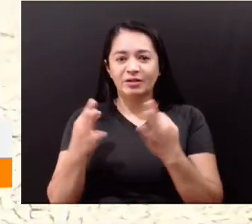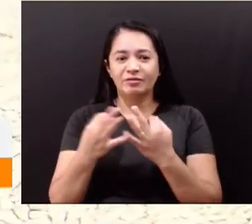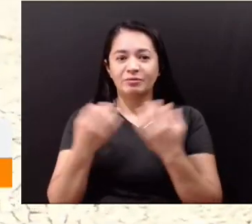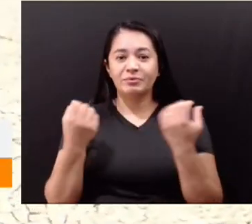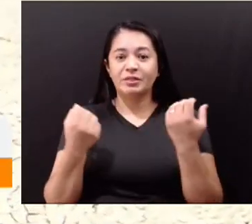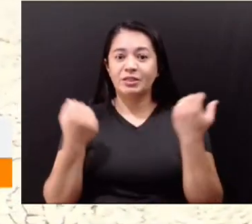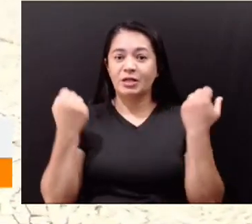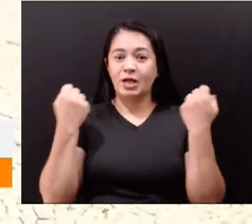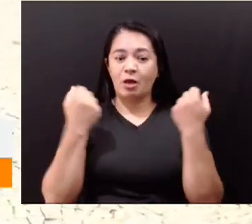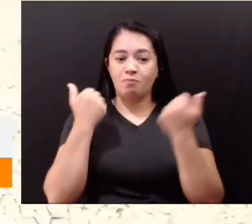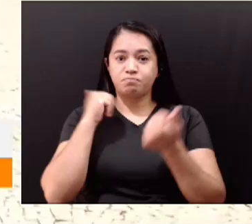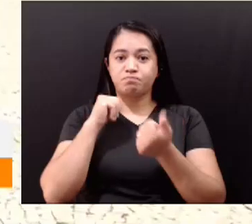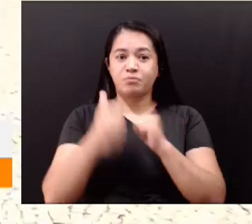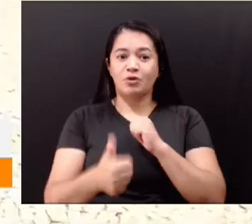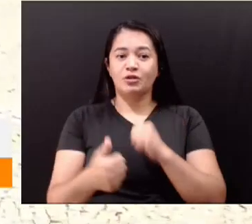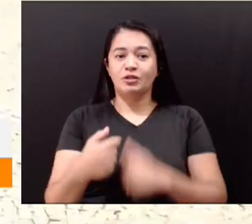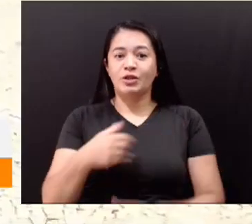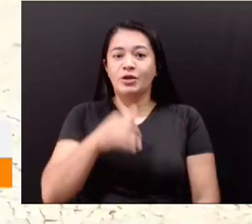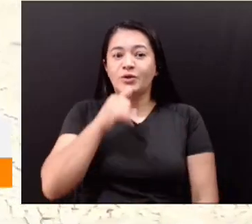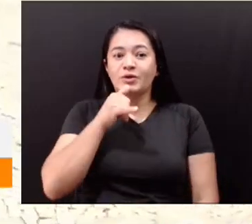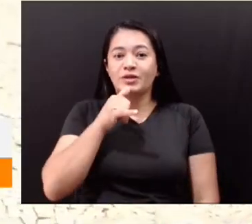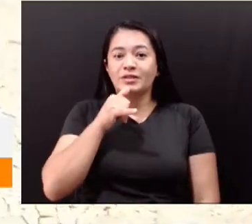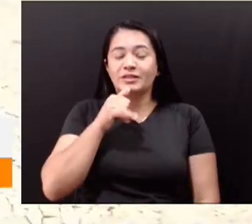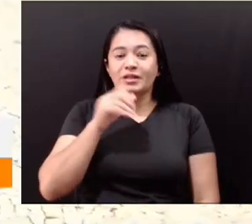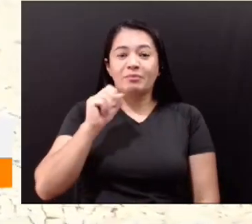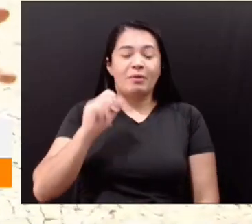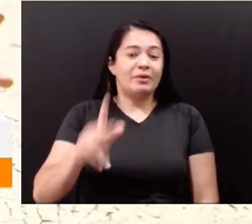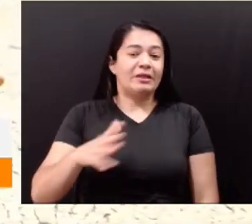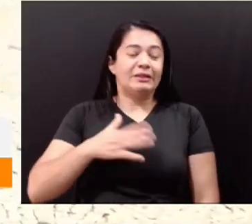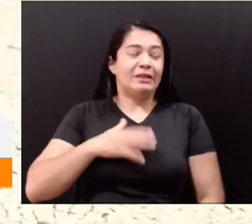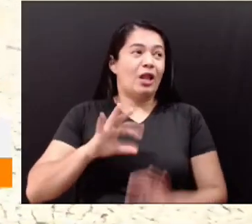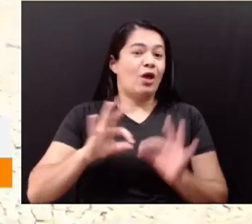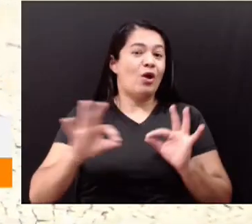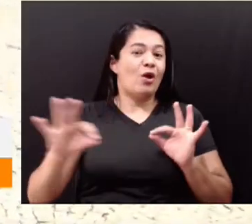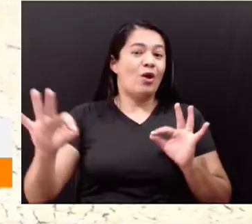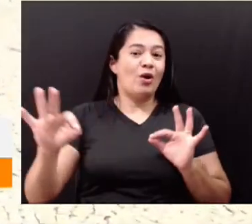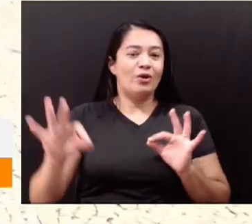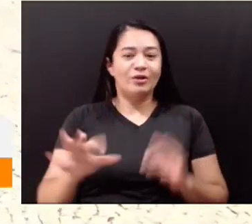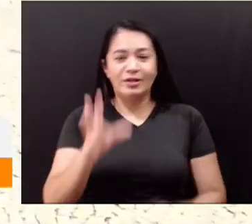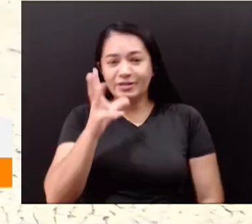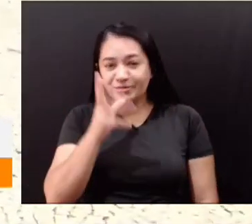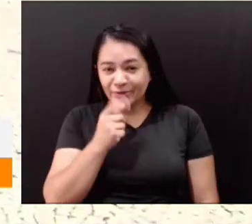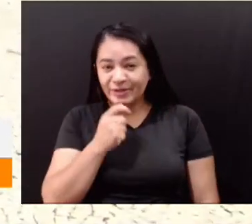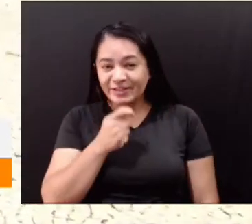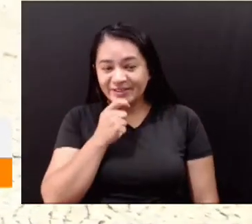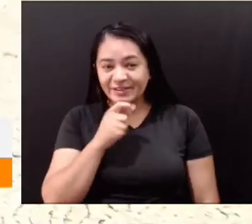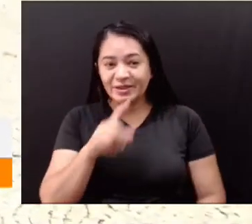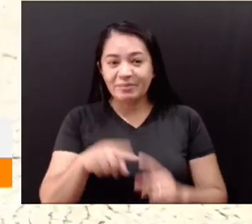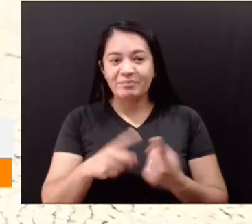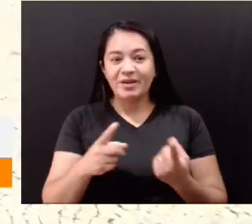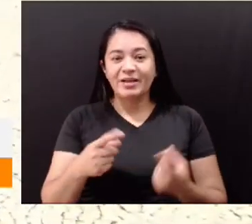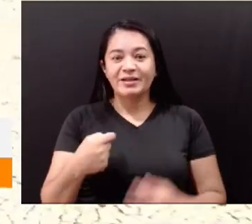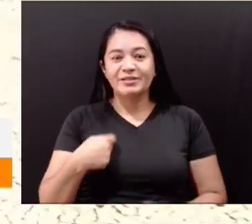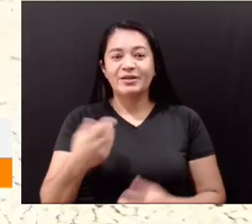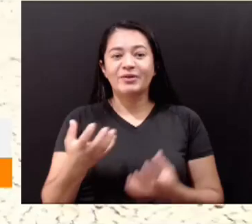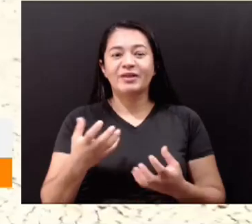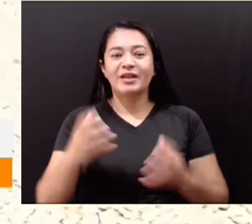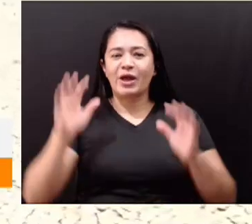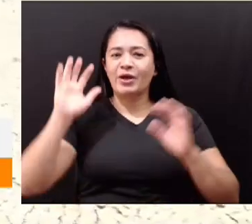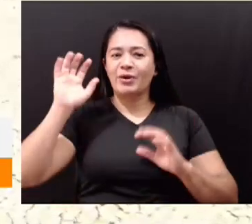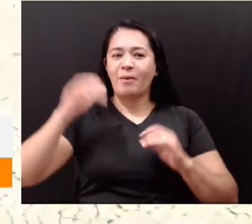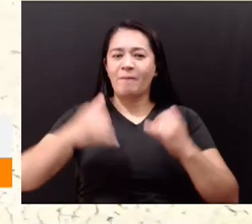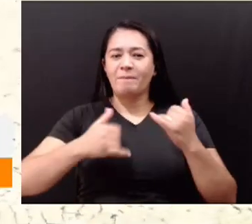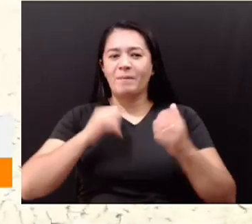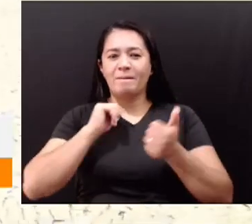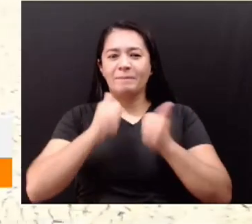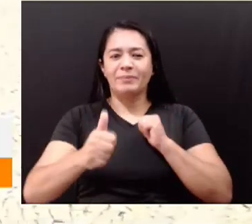pouco longe ainda a minha aposentadoria, viu, Rúbia? Mas eu quero, claro, jogar muito futevôlei quando esse momento chegar e curtir a